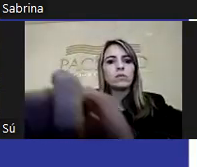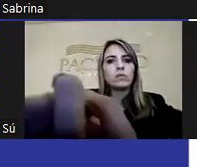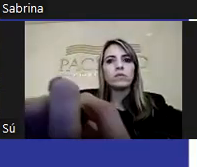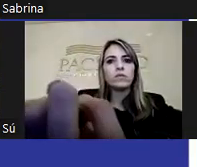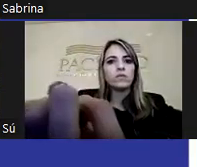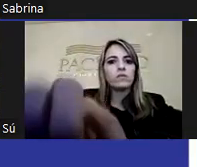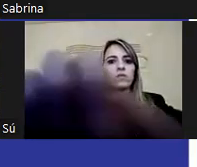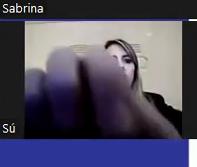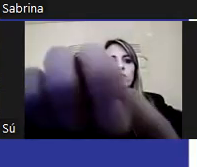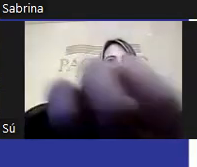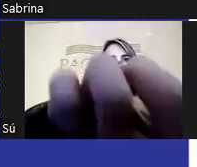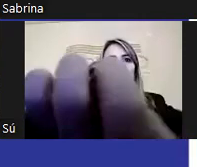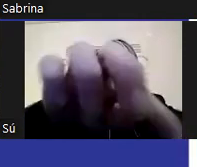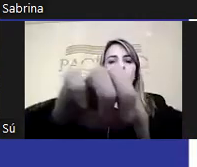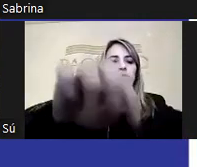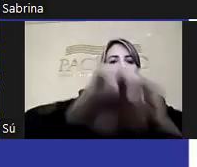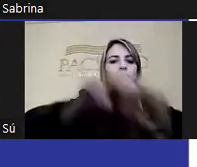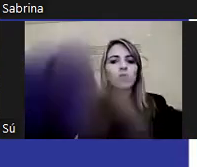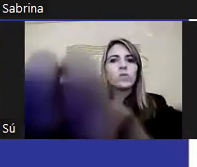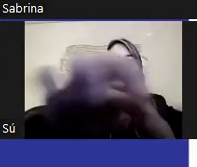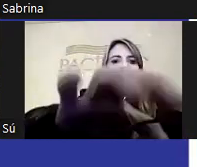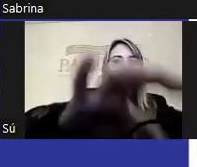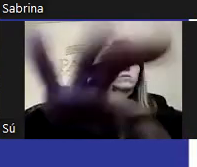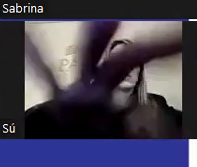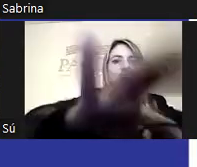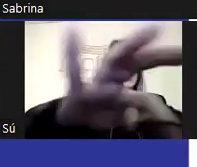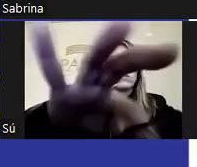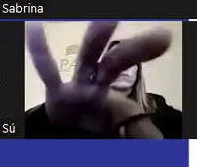por qualquer coisa estariam batendo nas crianças,